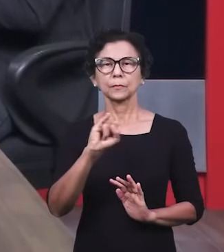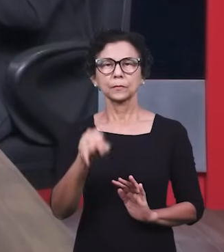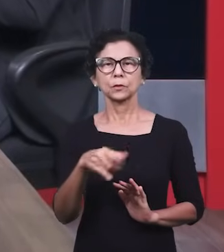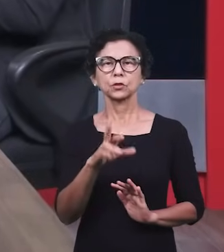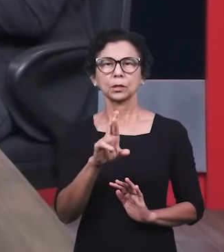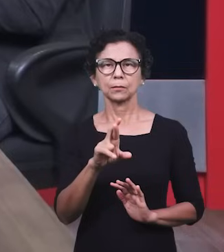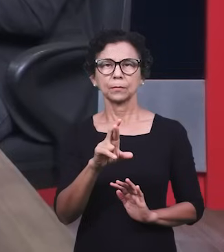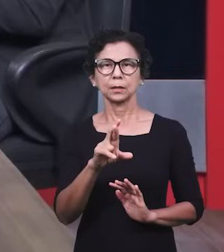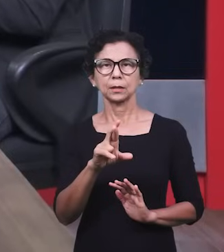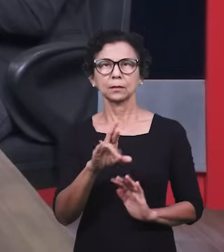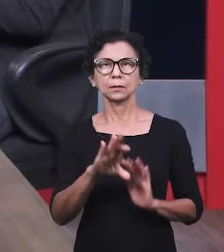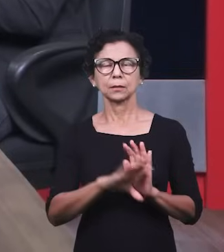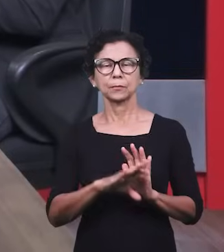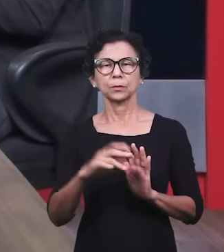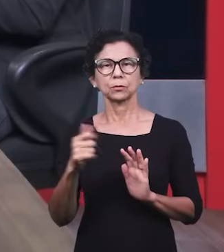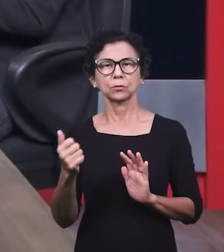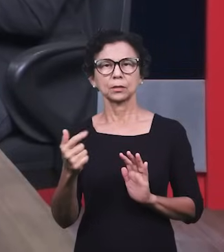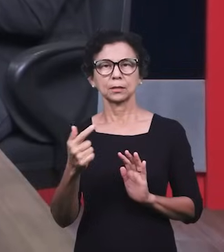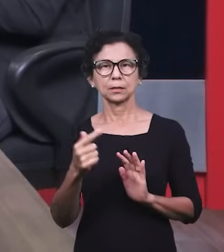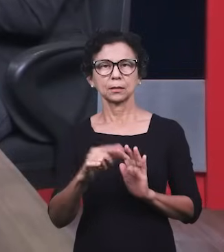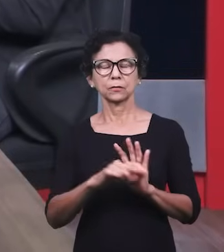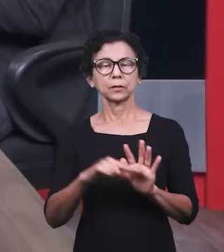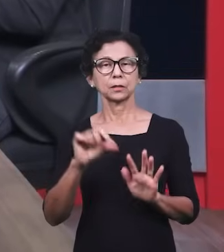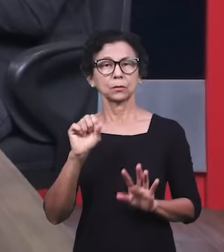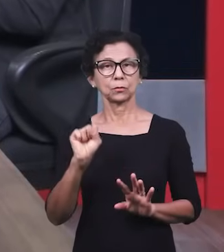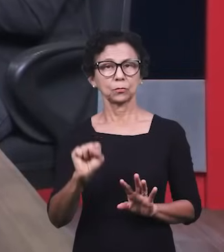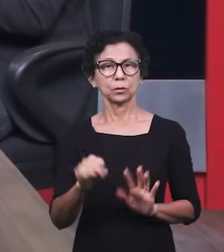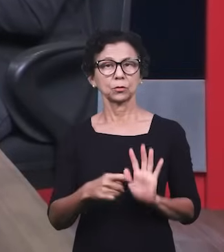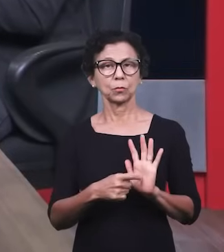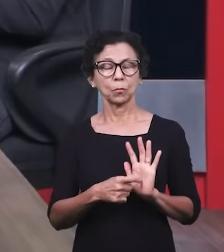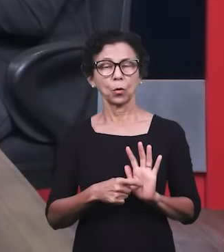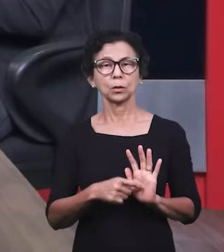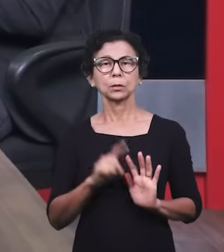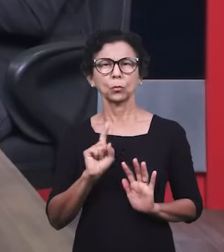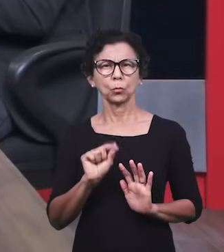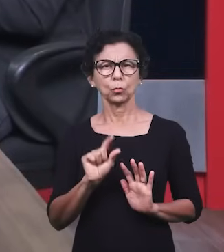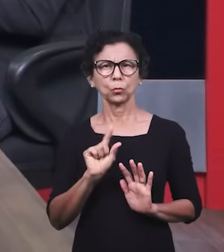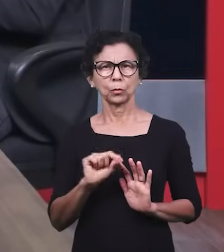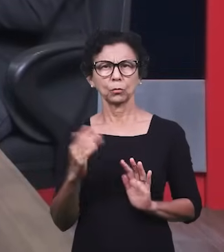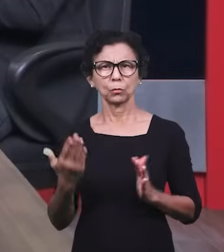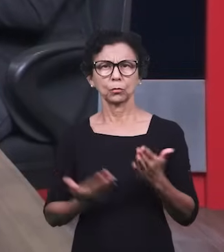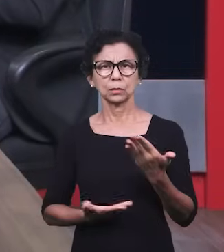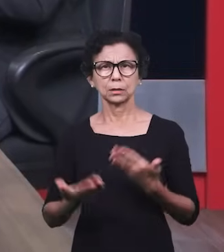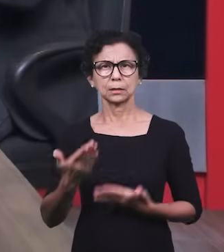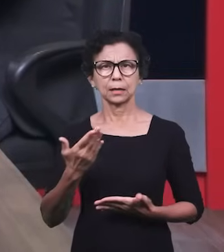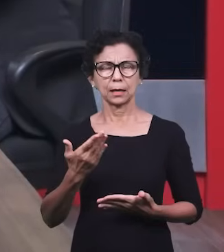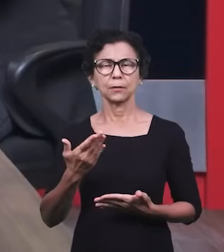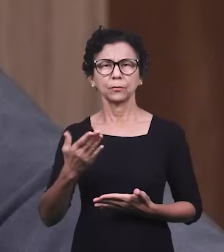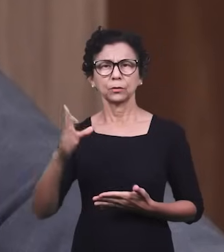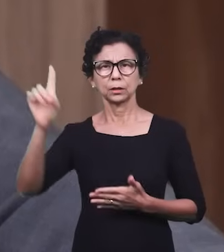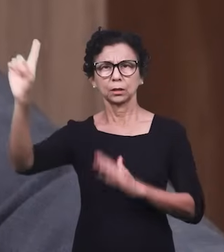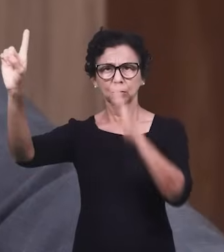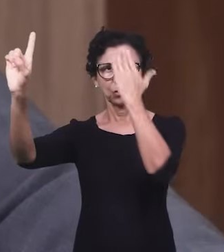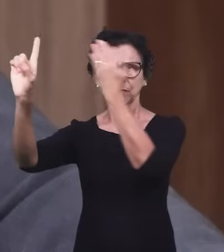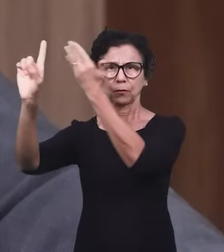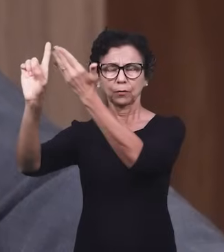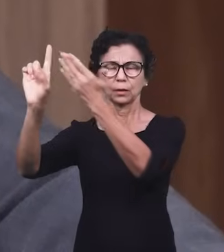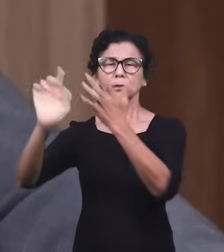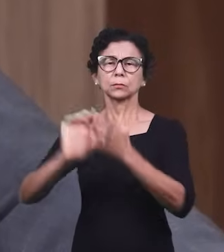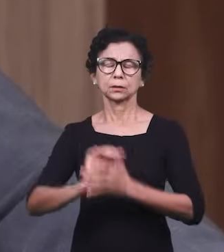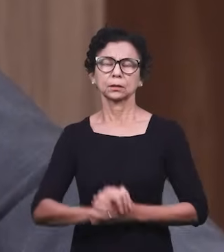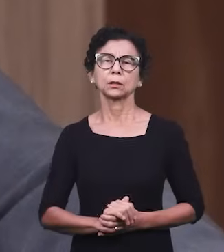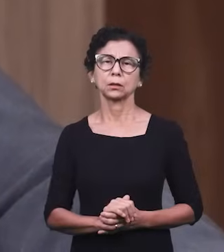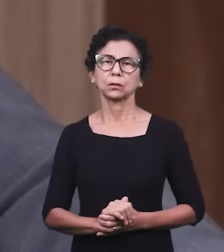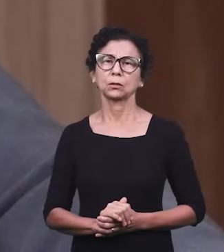diz assim olha porque ele será que tá falando do servvo que confia no senhor né o texto o versículo sete fala bendito o varão que